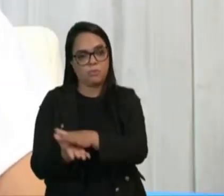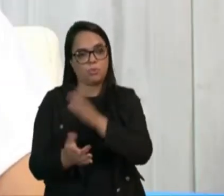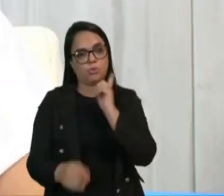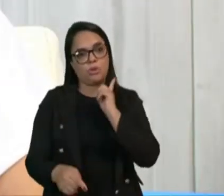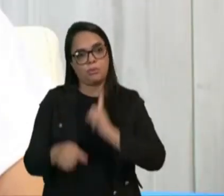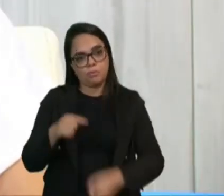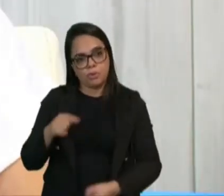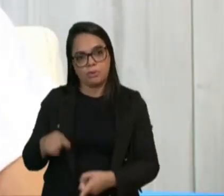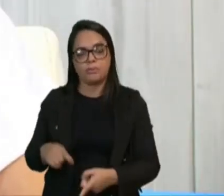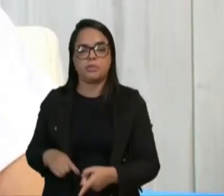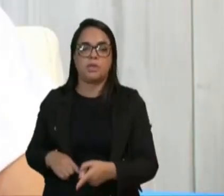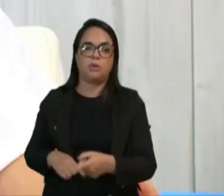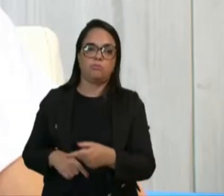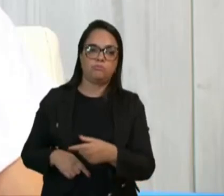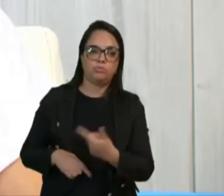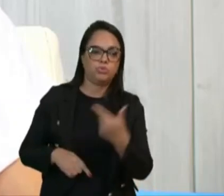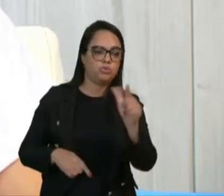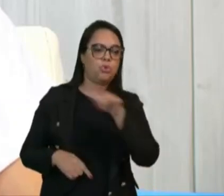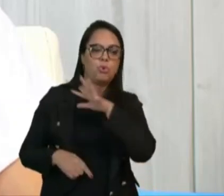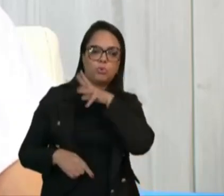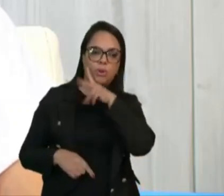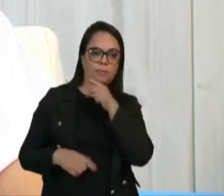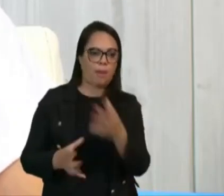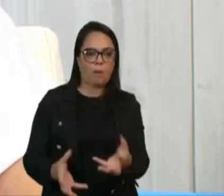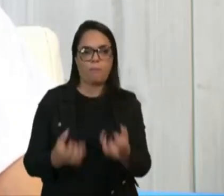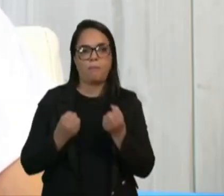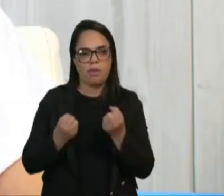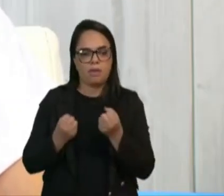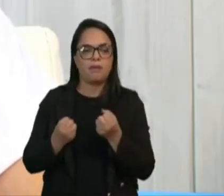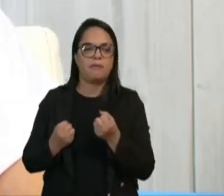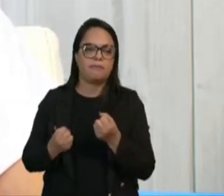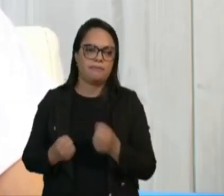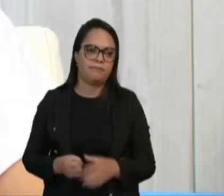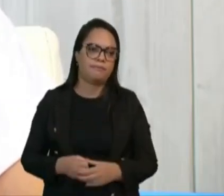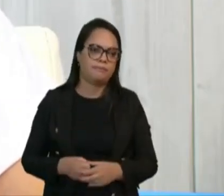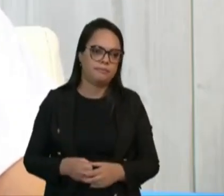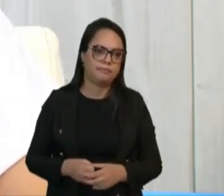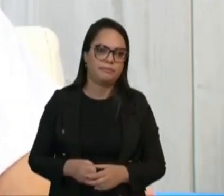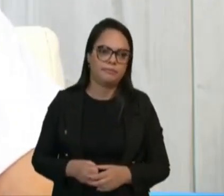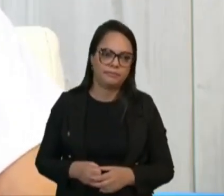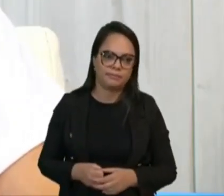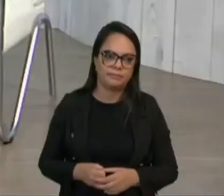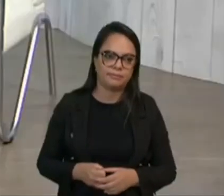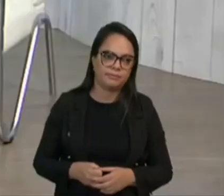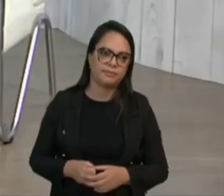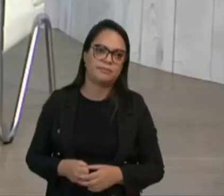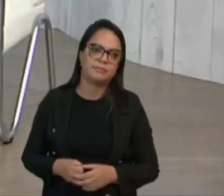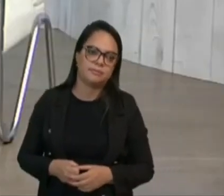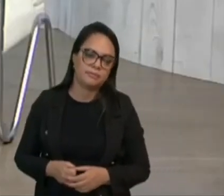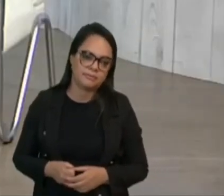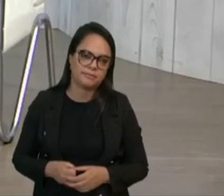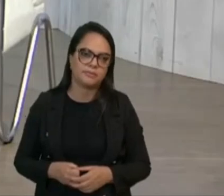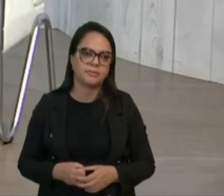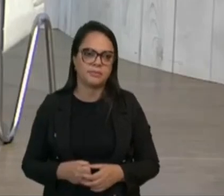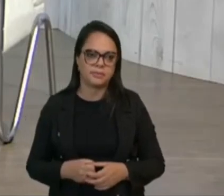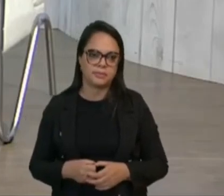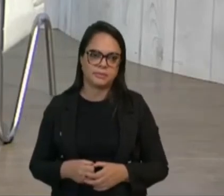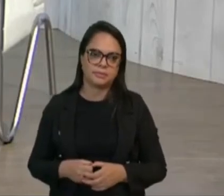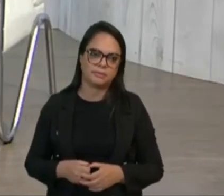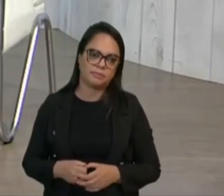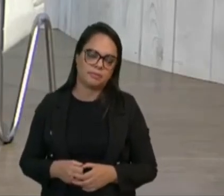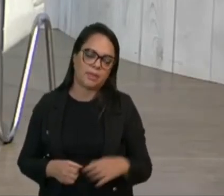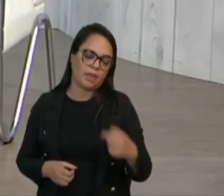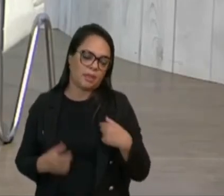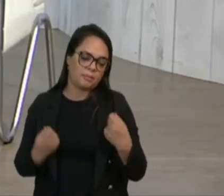do animal. Então, hoje você tem, hoje da cadeia, né? Ainda bem. Eu tenho